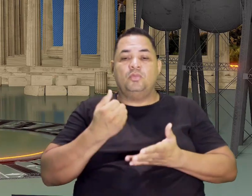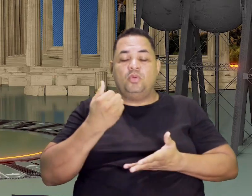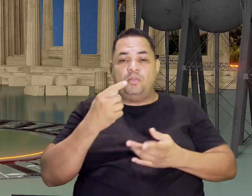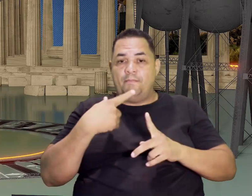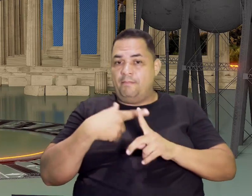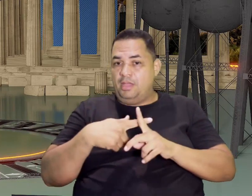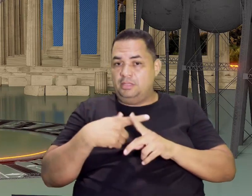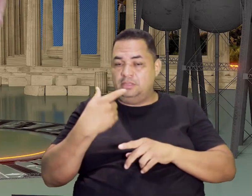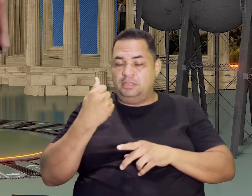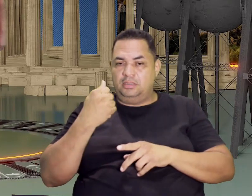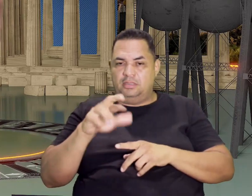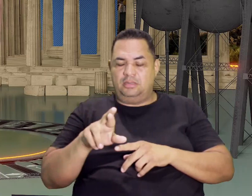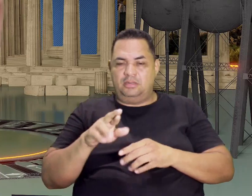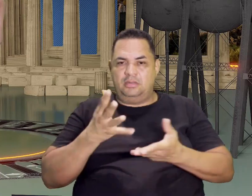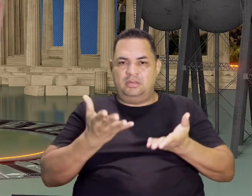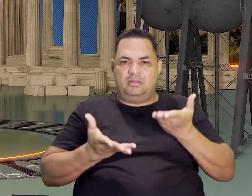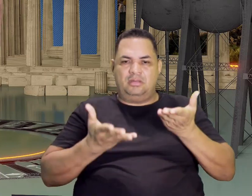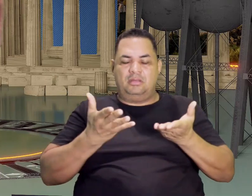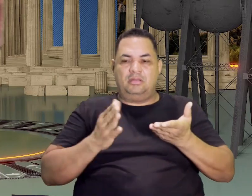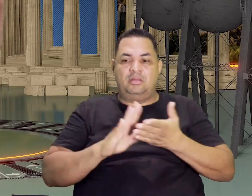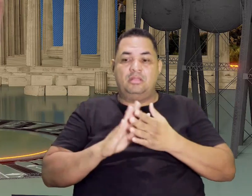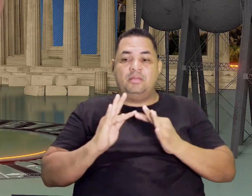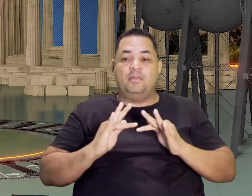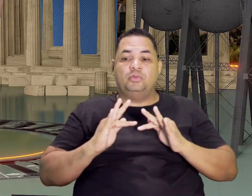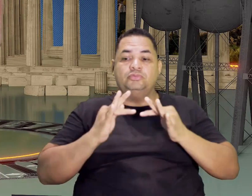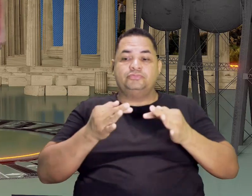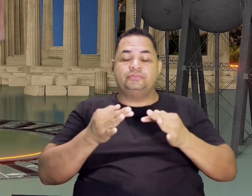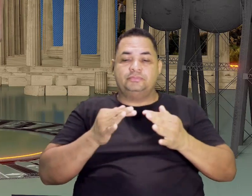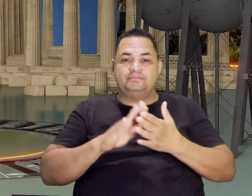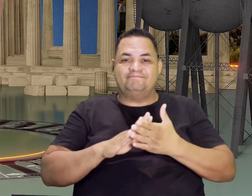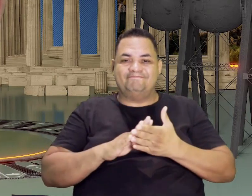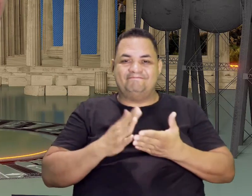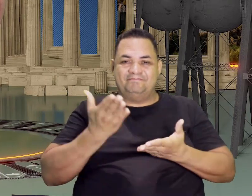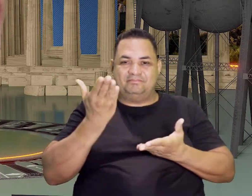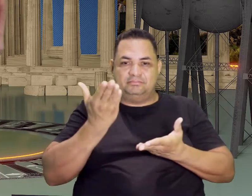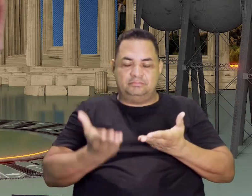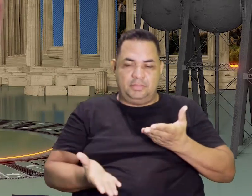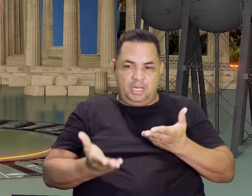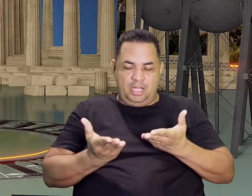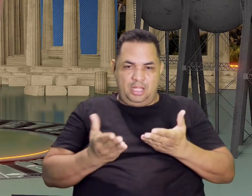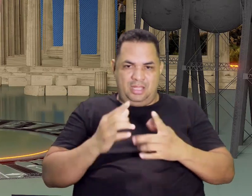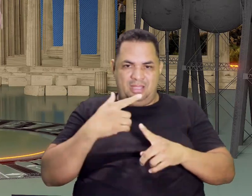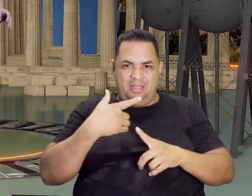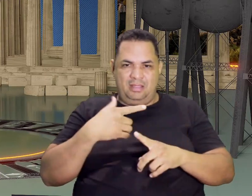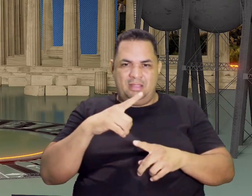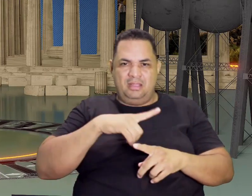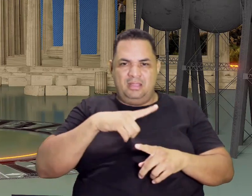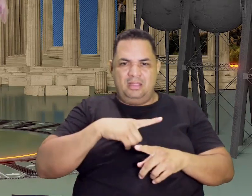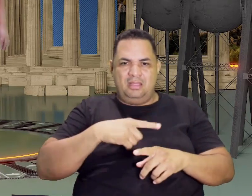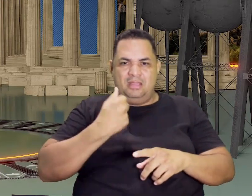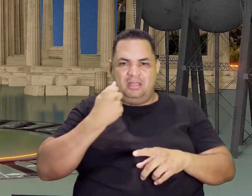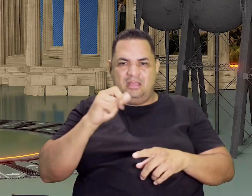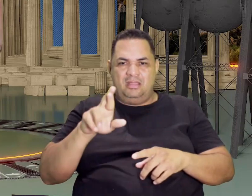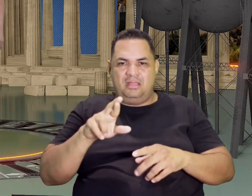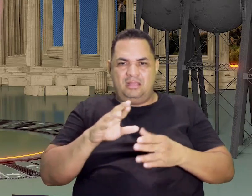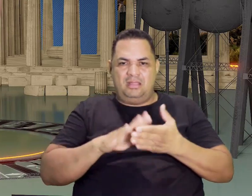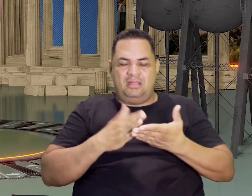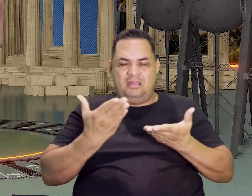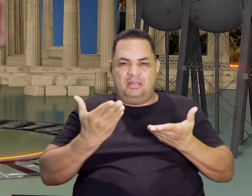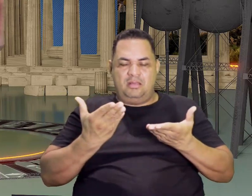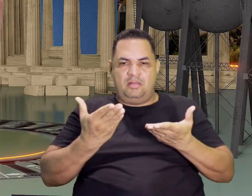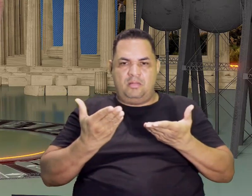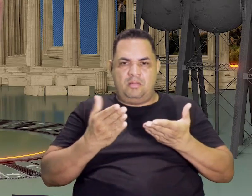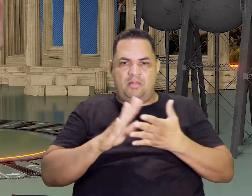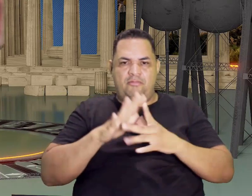ar, o mais leve cai por último. O mais pesado tende a cair mais rápido, porque tem ar. O ar ele implica